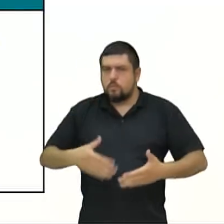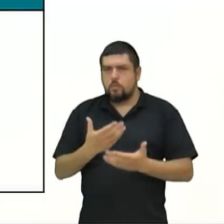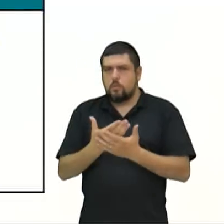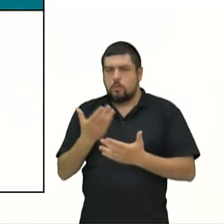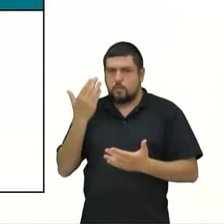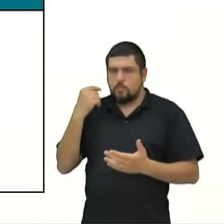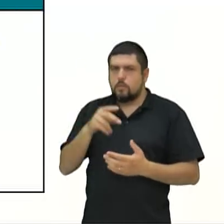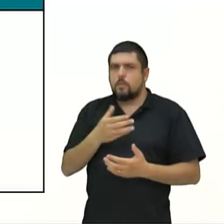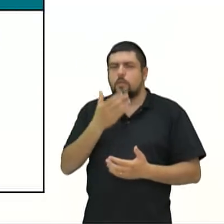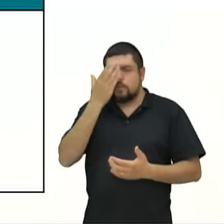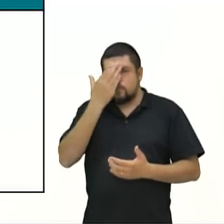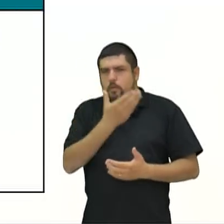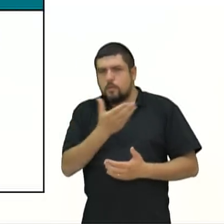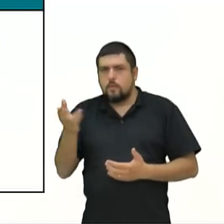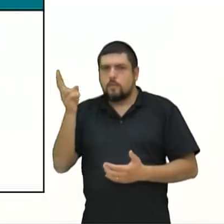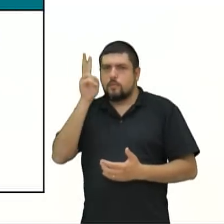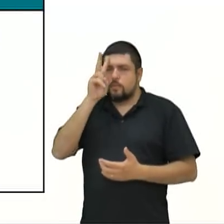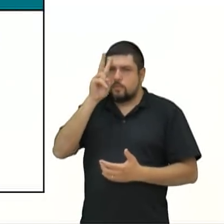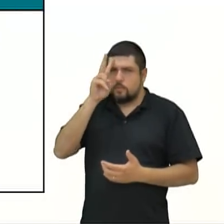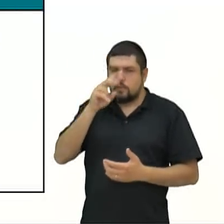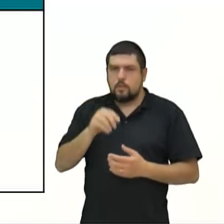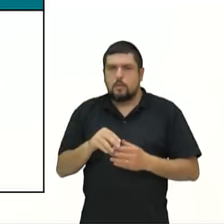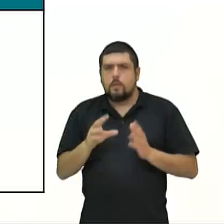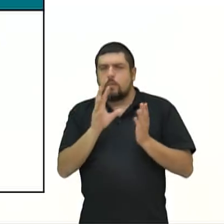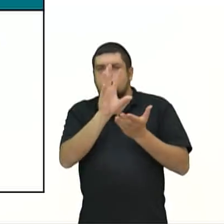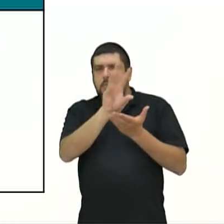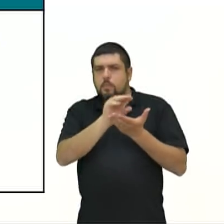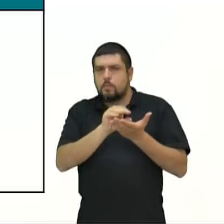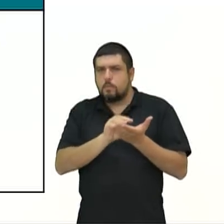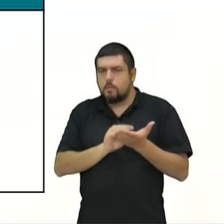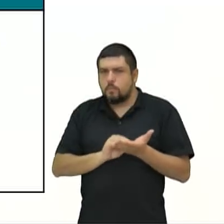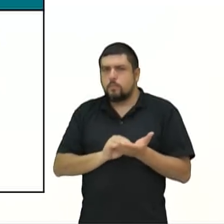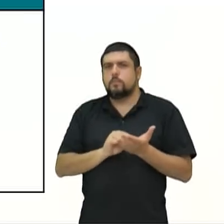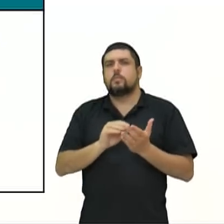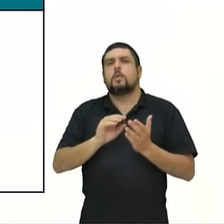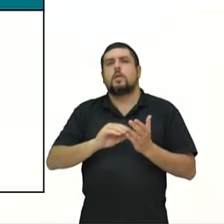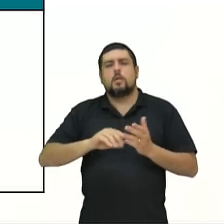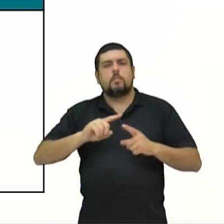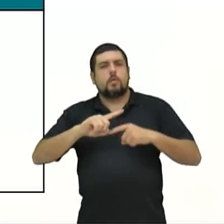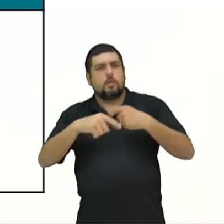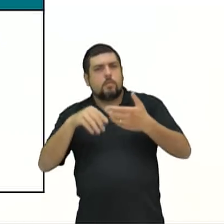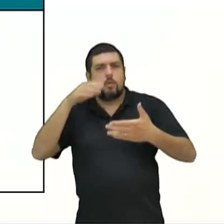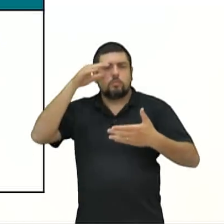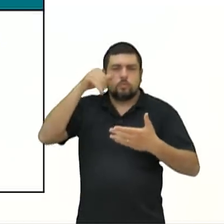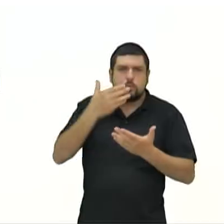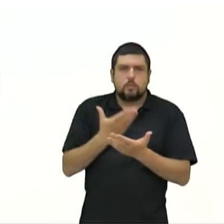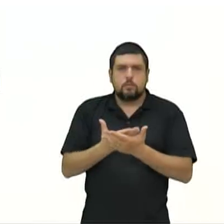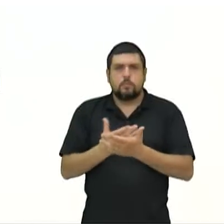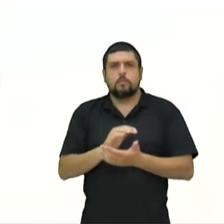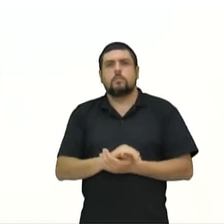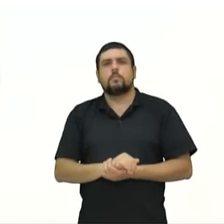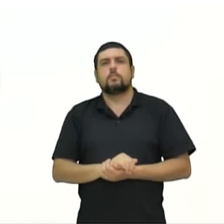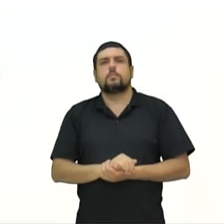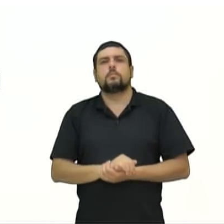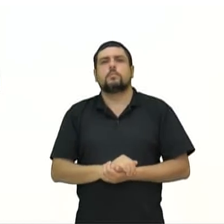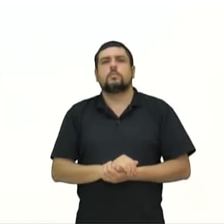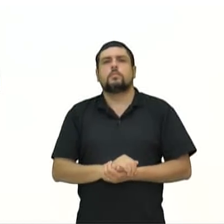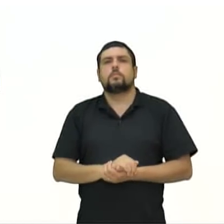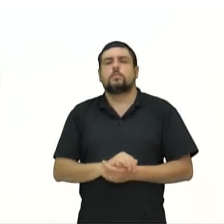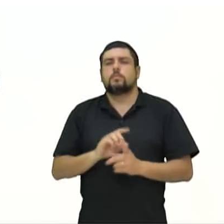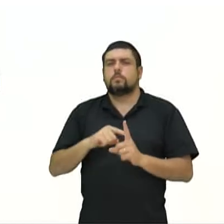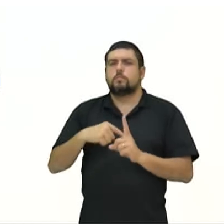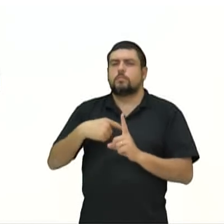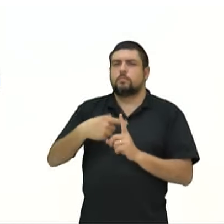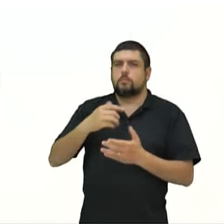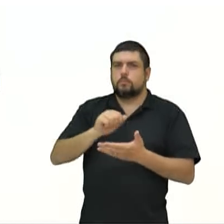sei que vocês vão lembrar, tá? Então, só para você anotar, de repente, no teu caderno aí depois e, né, estudar um pouquinho mais. Mais um